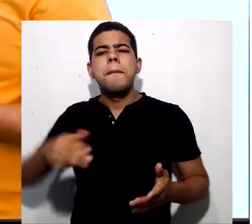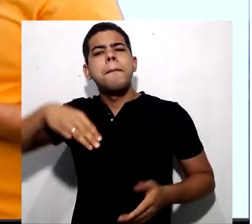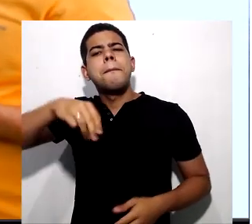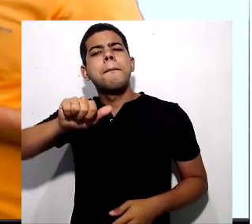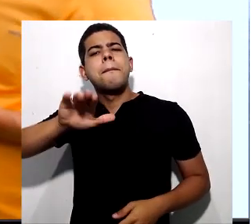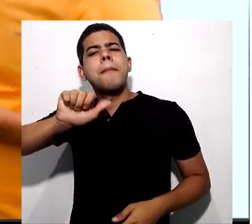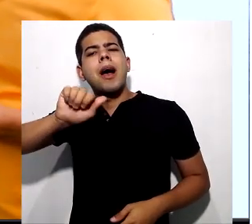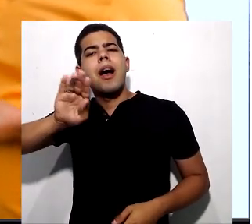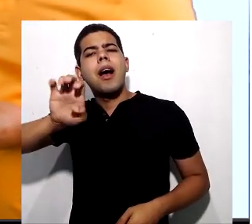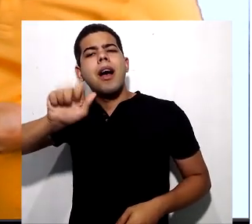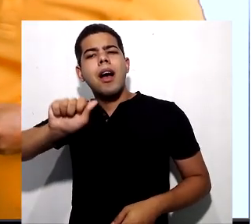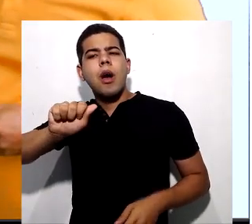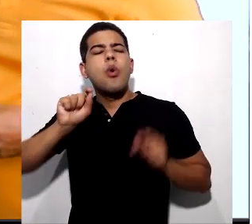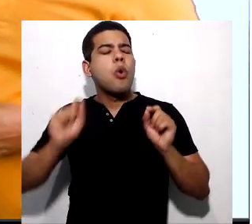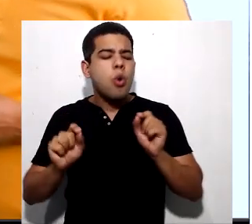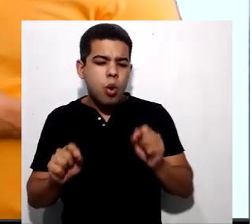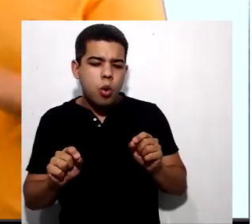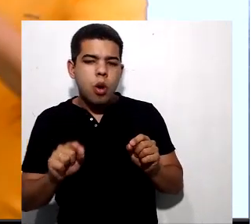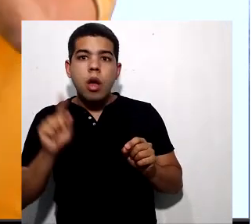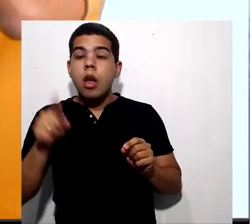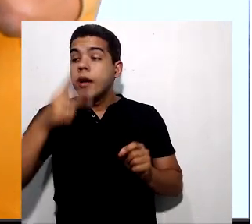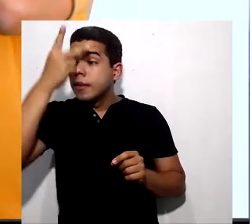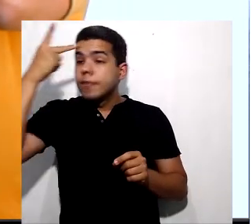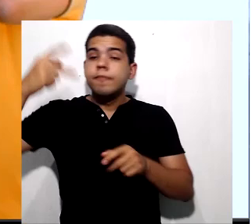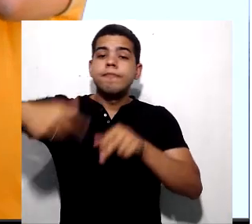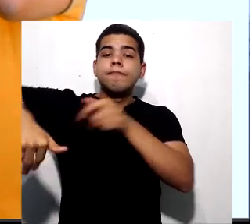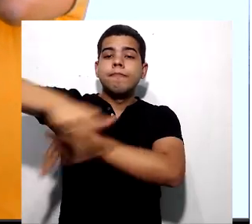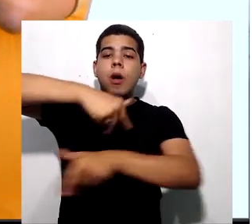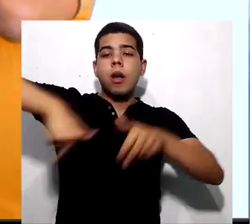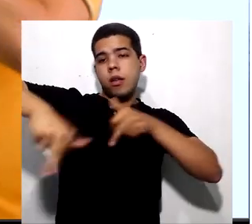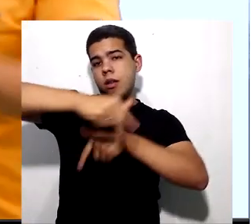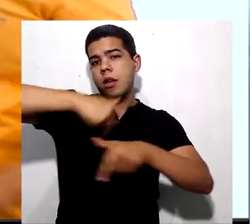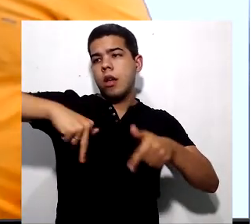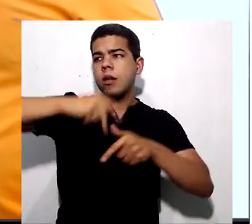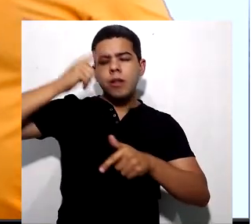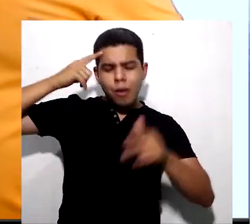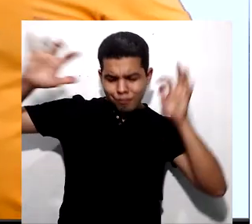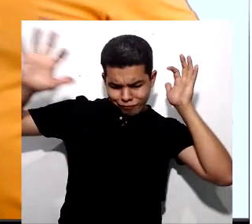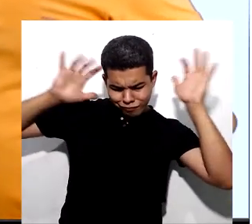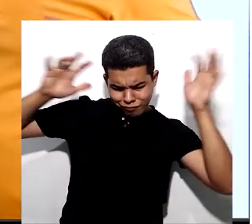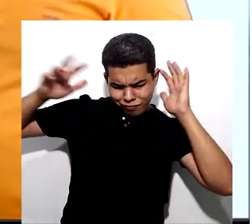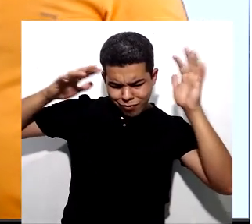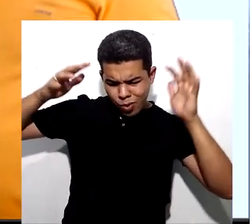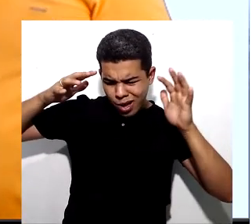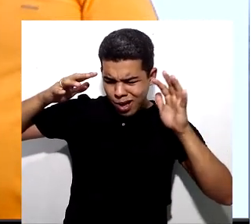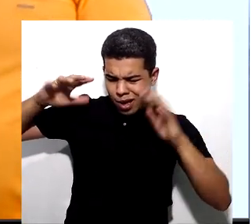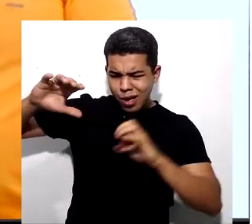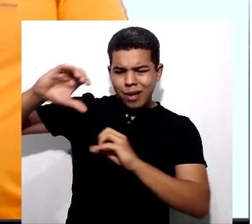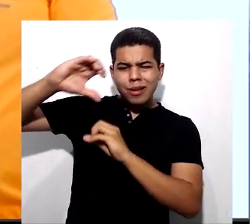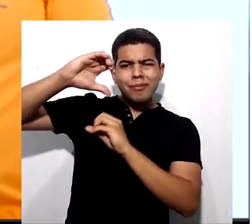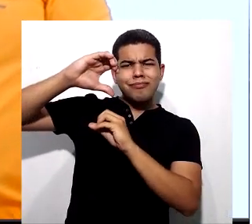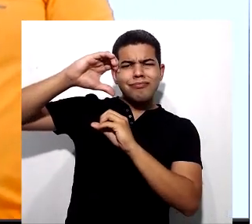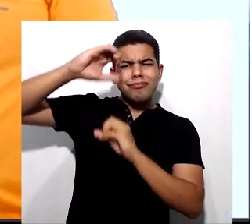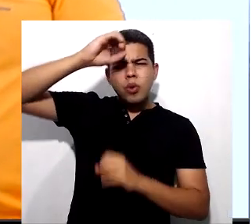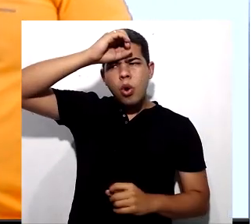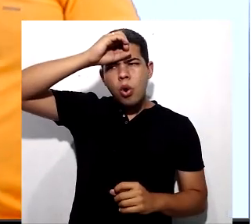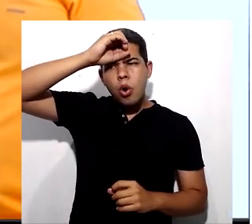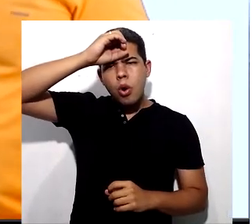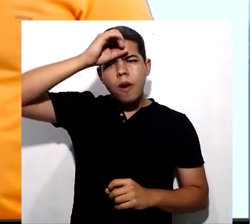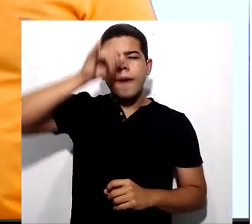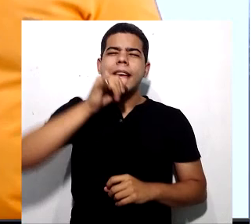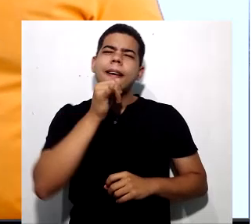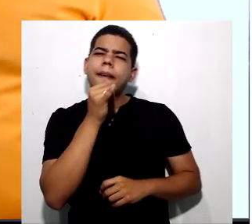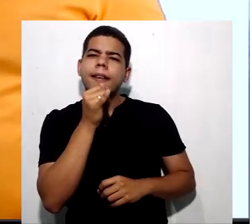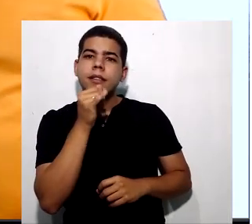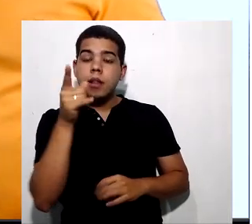Macabeia, na verdade, vai lembrar justamente os seres humanos, esse questionamento ser, que quando vocês forem adentrar nesse